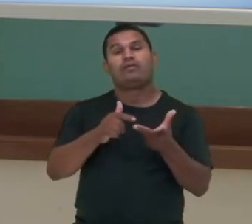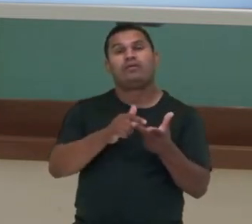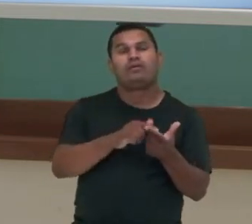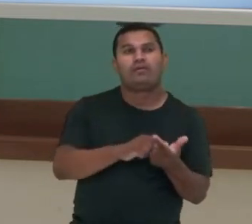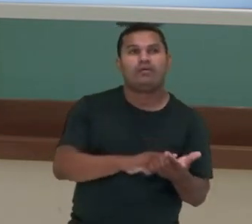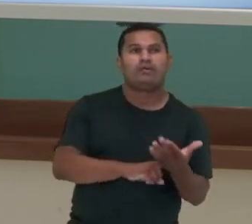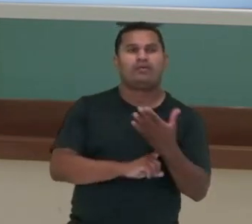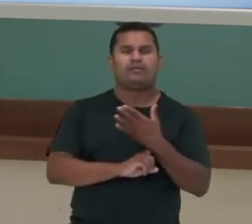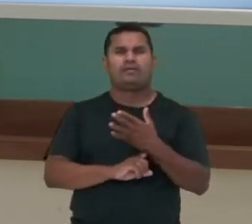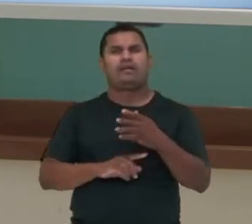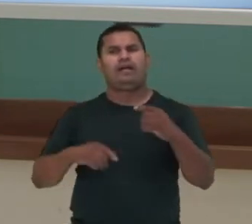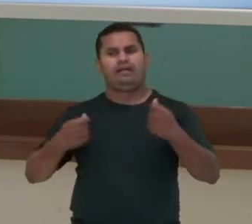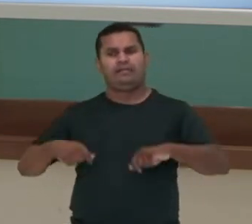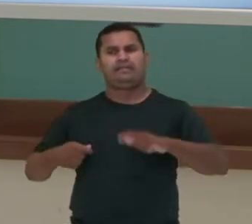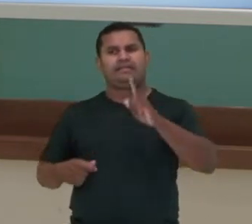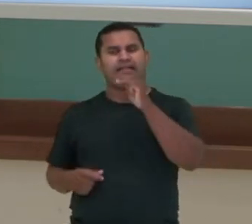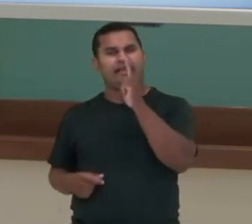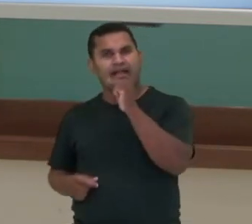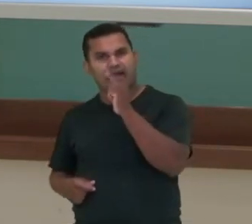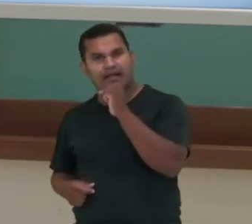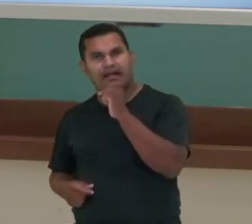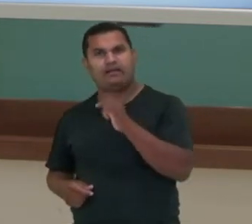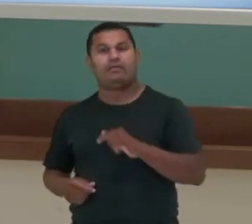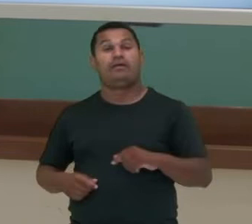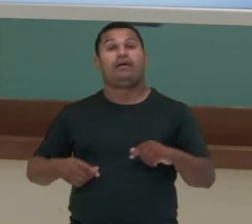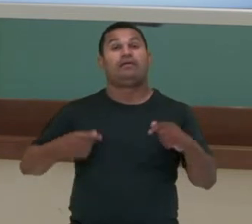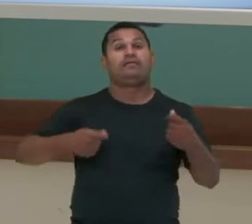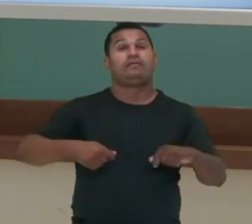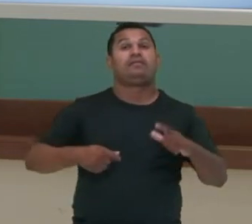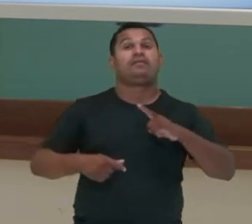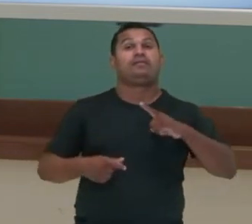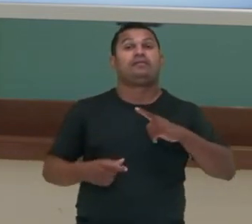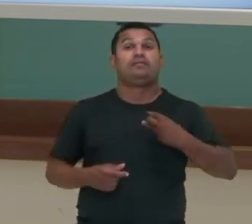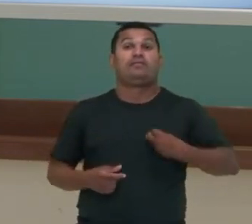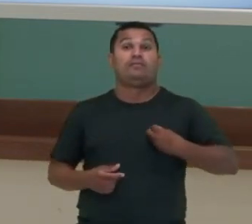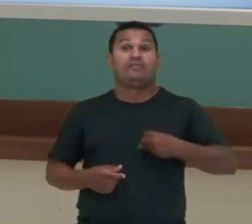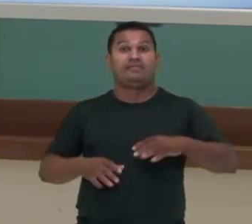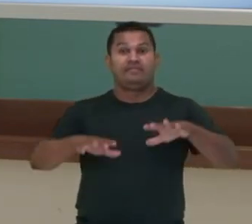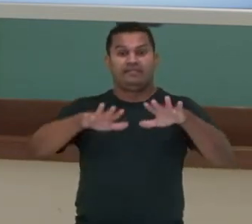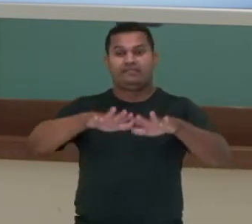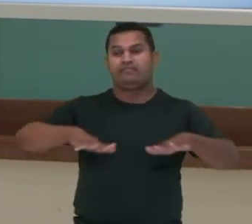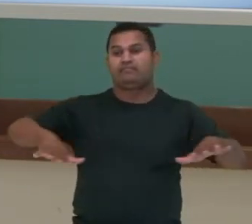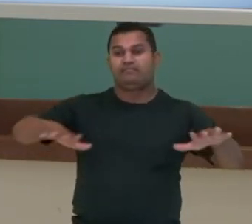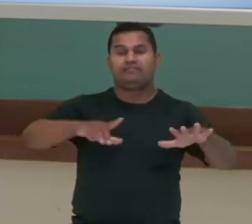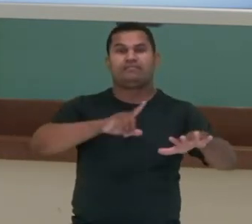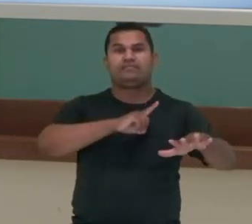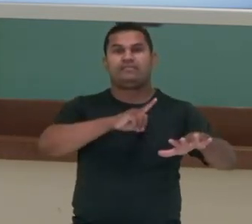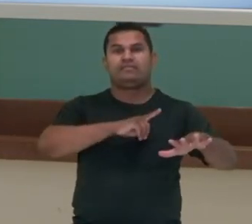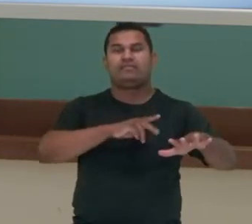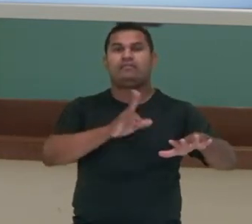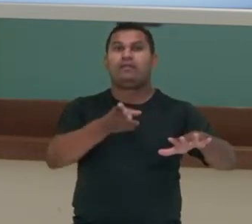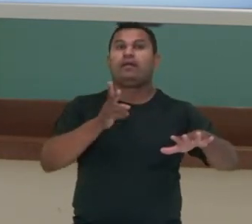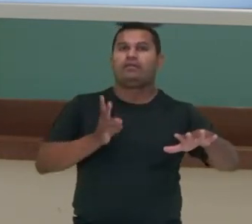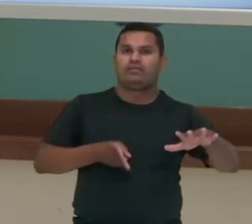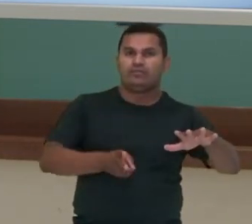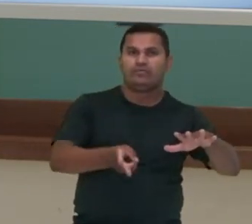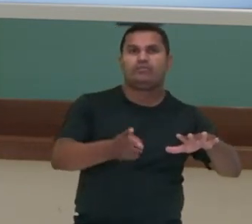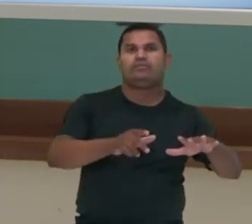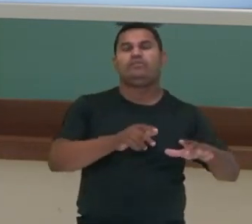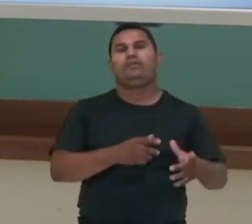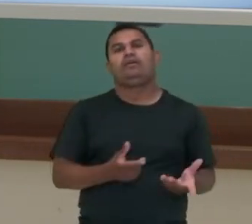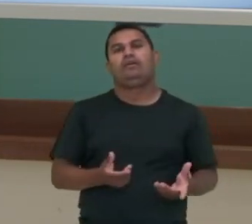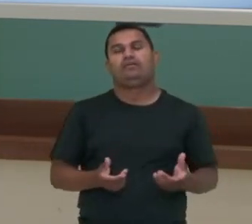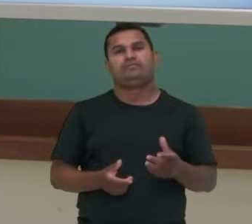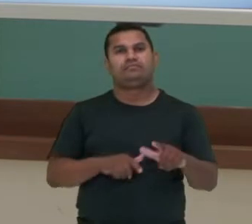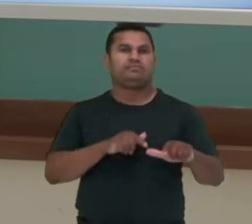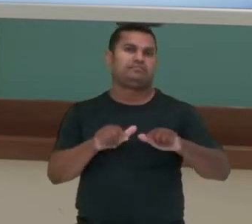a água numa condição que os seres vivos possam consumir, no caso do ser humano ou dos animais,